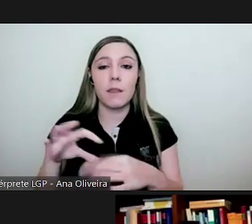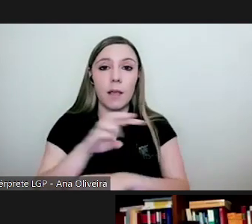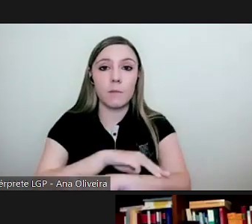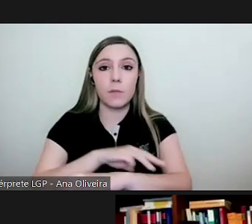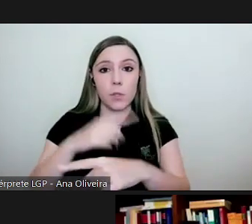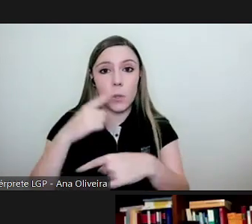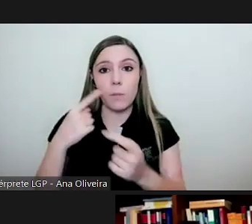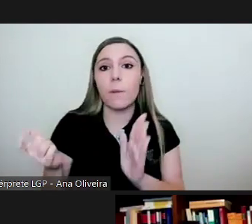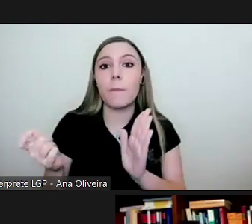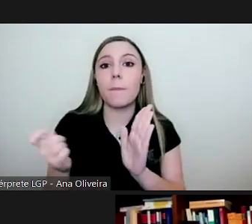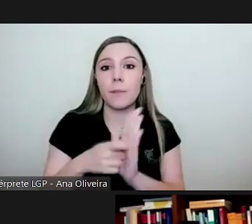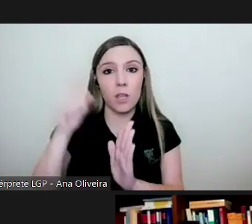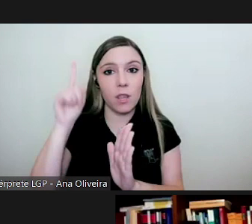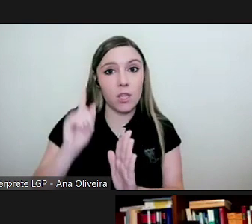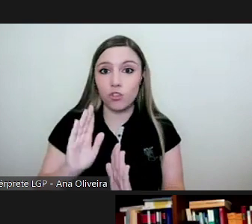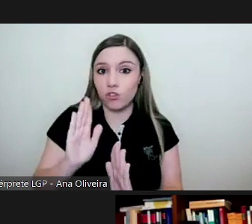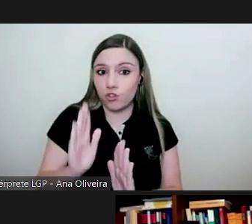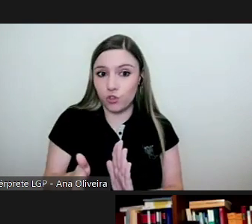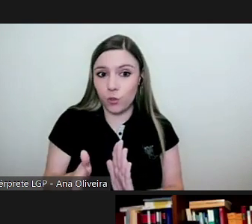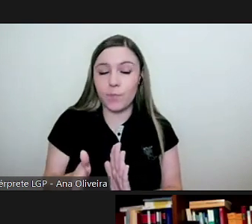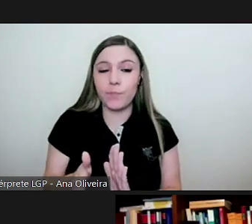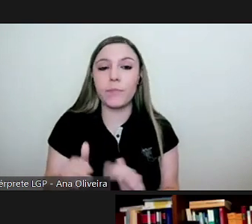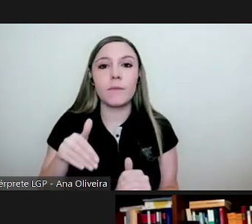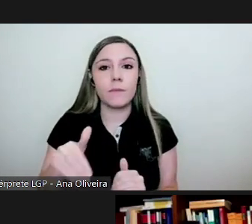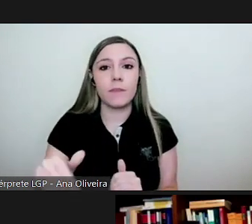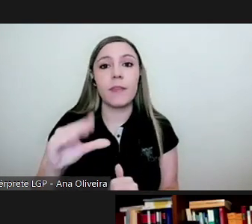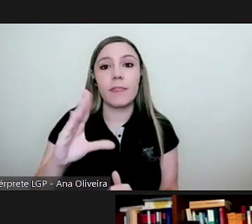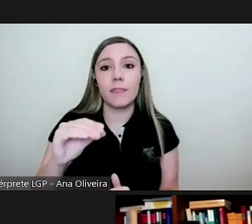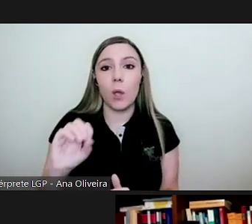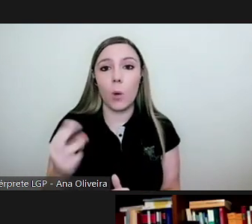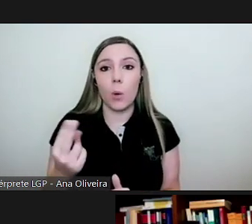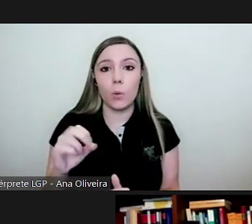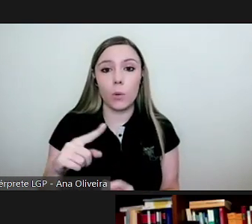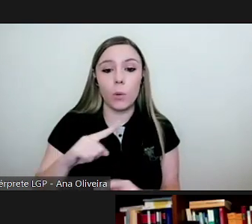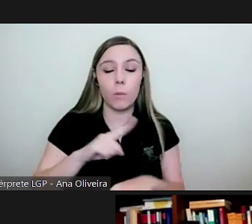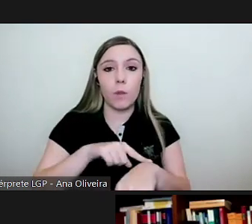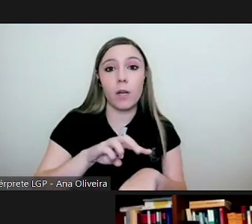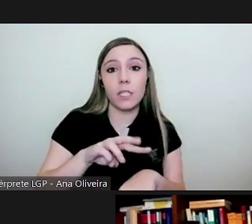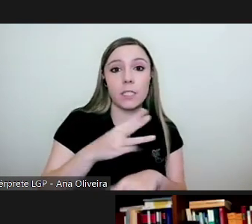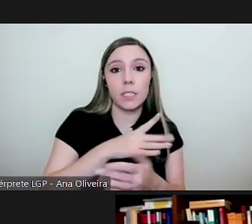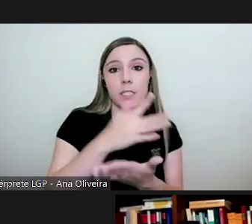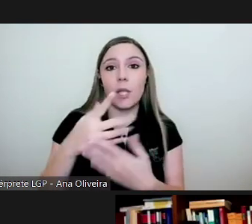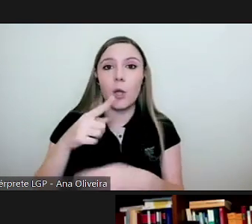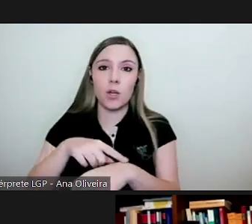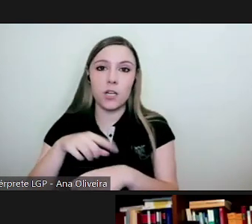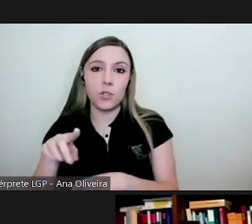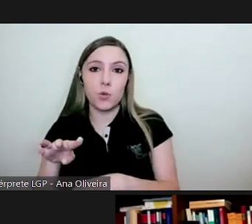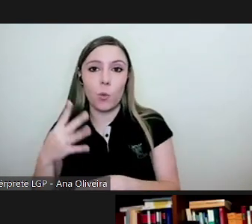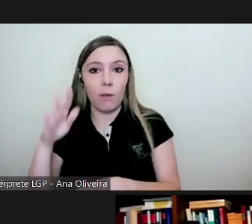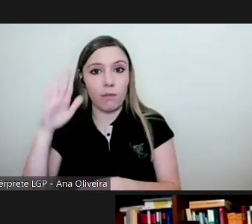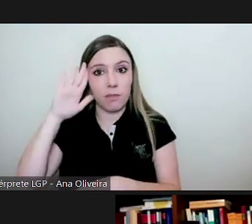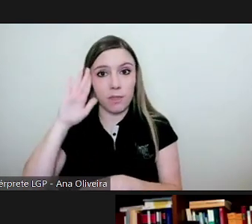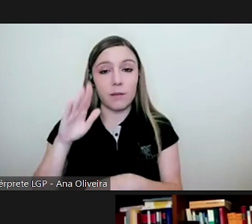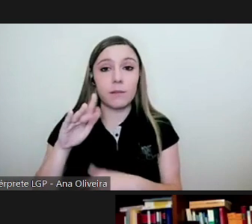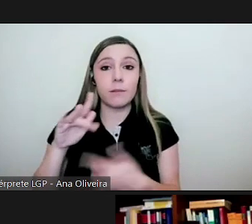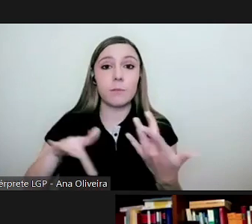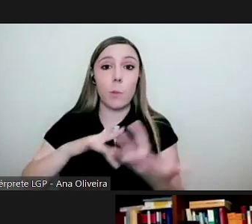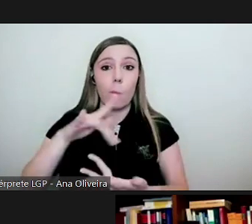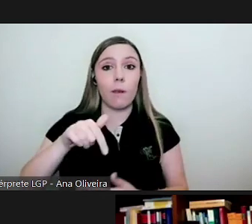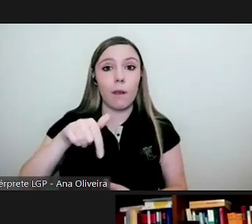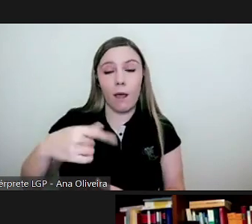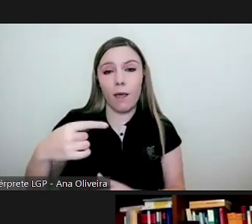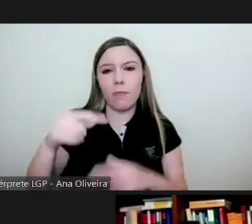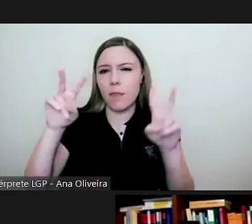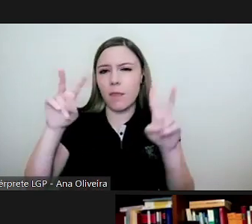já tem data marcada. Será no dia 10 de outubro, das 15 às 16 horas. Esta conferência virtual terá